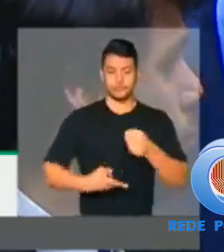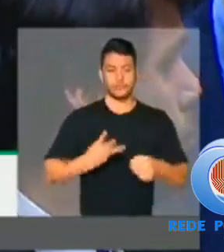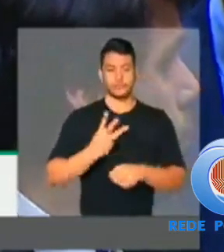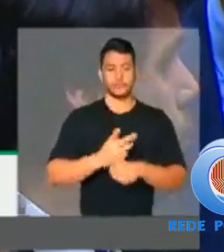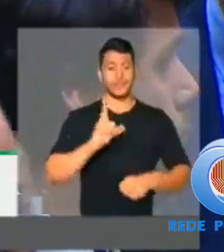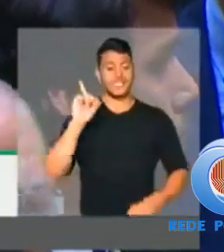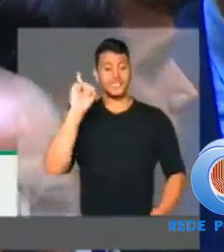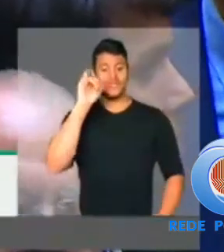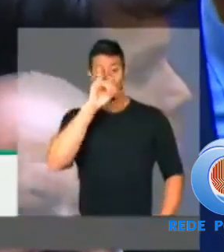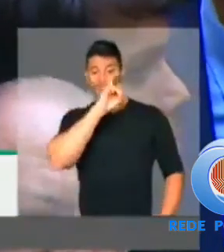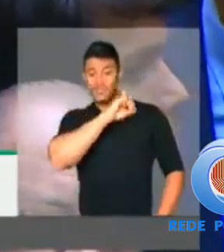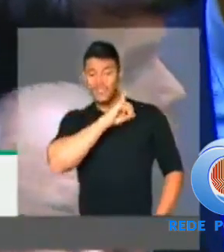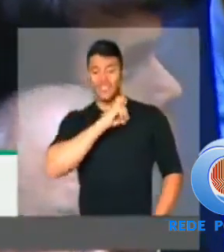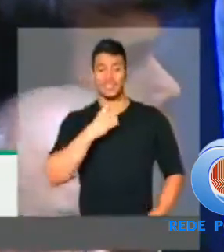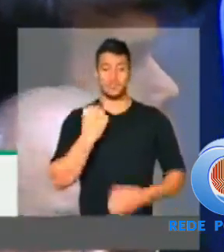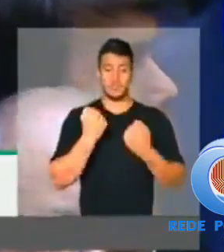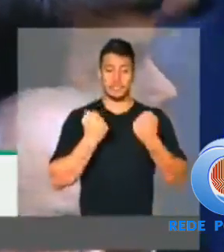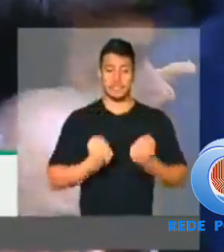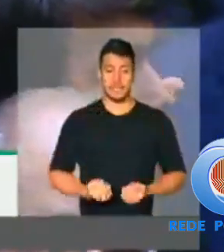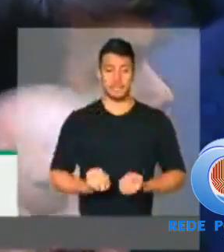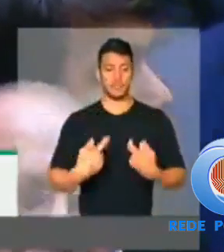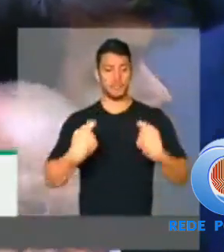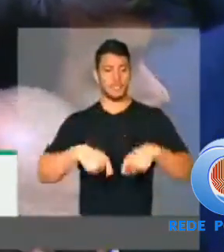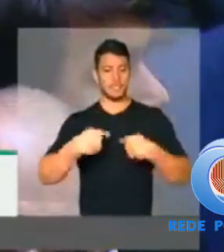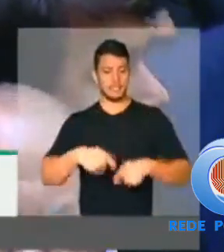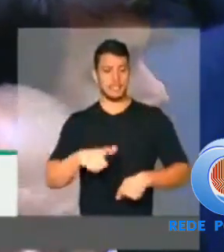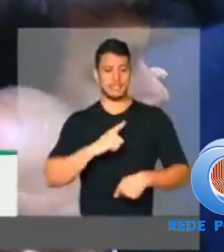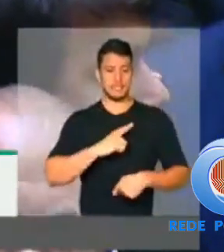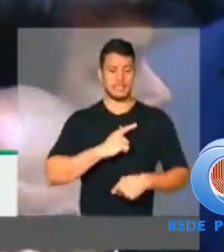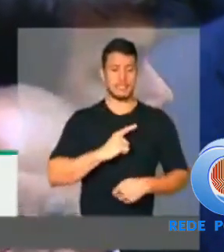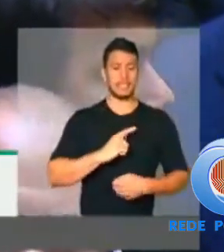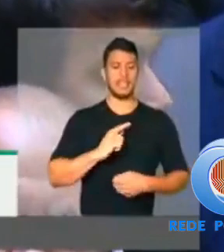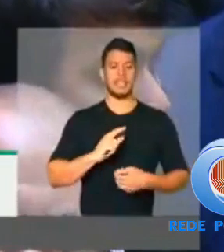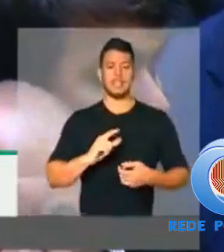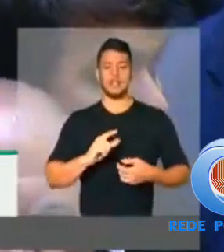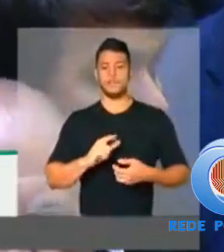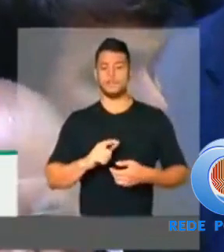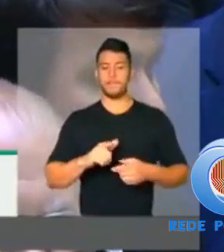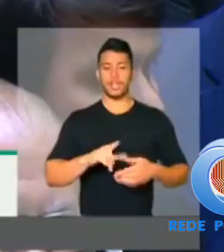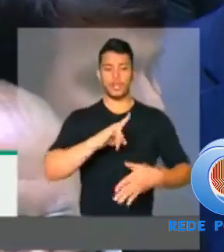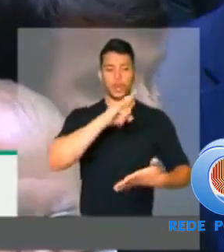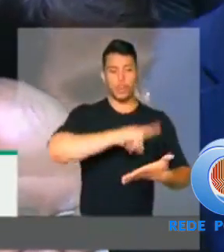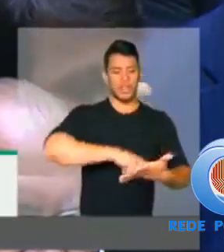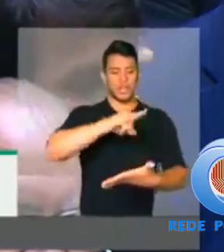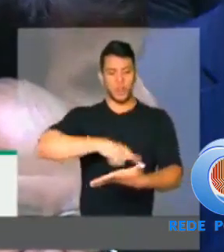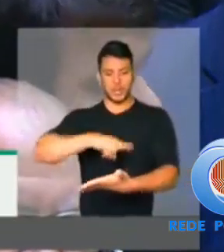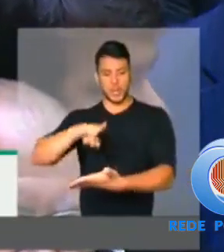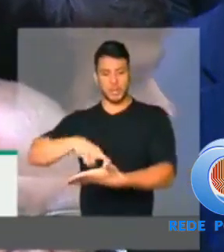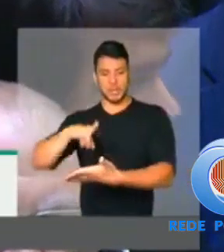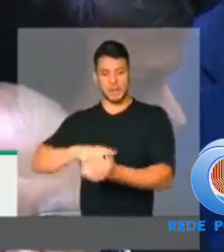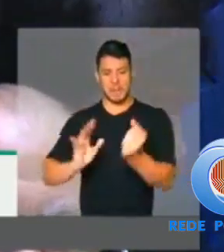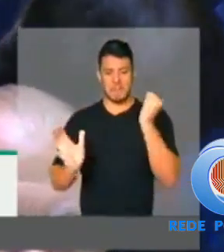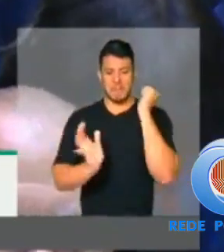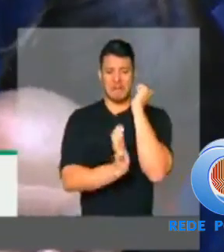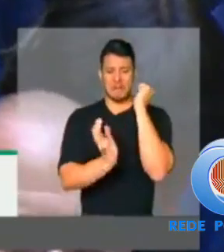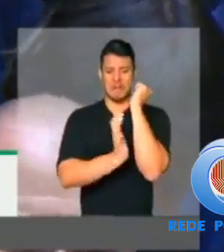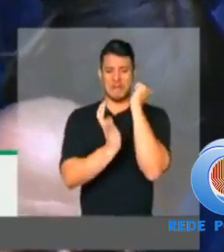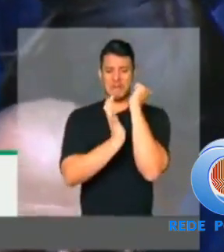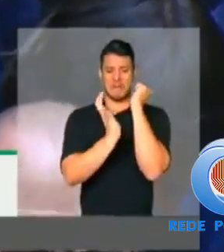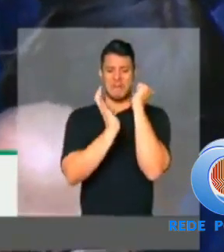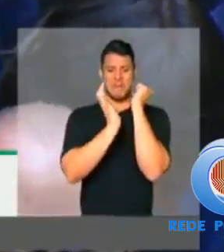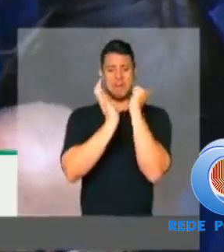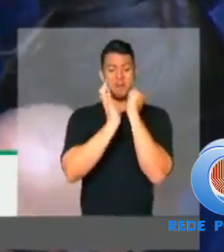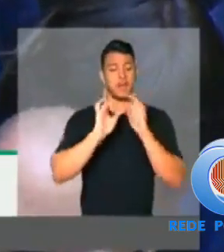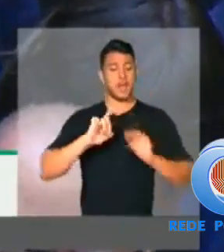dificuldades do mundo, todo tipo de conselho, de licença, não sei o que mais, que se inventou nesse país. Nós temos que diminuir